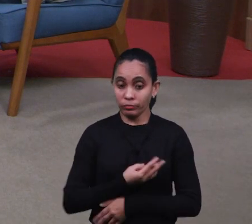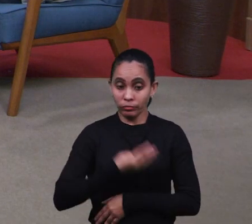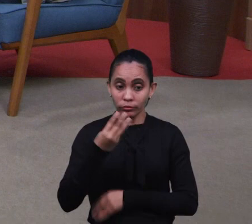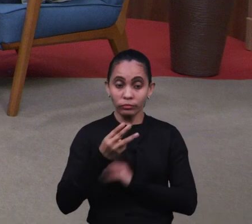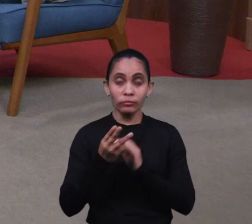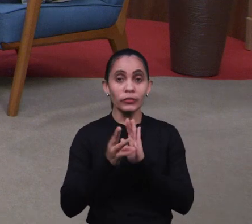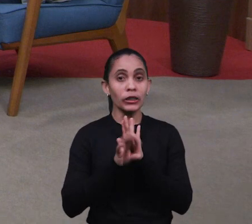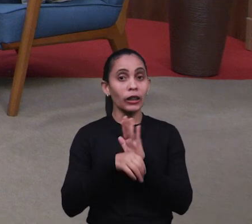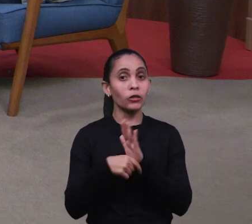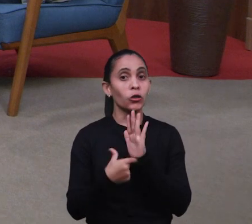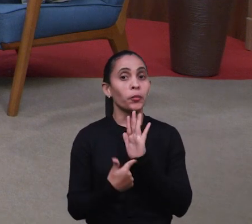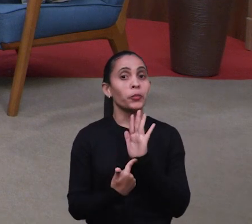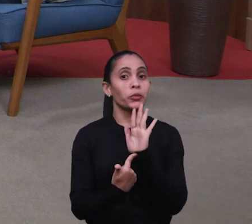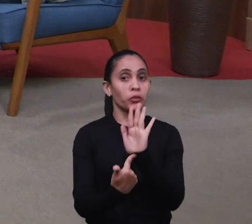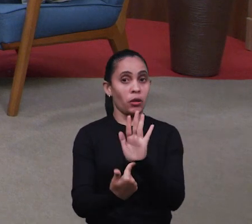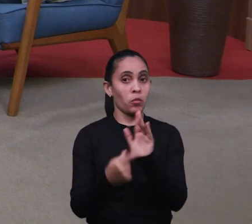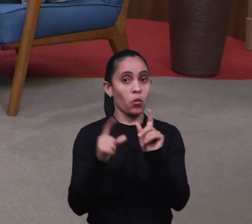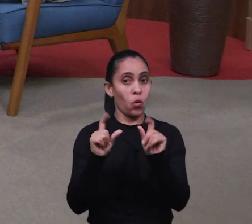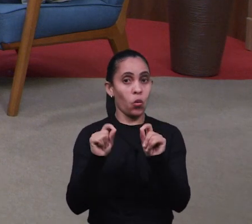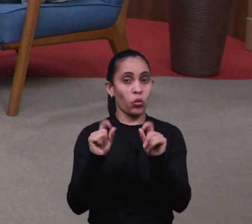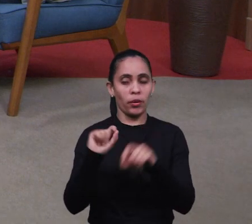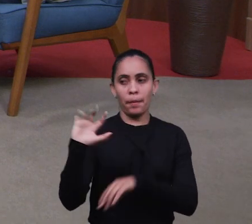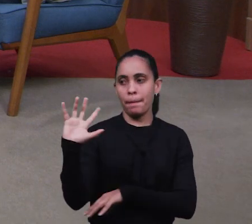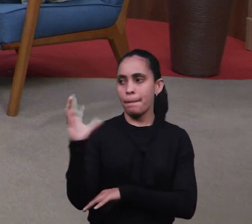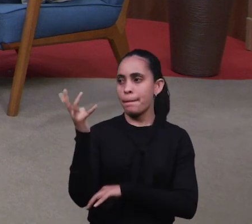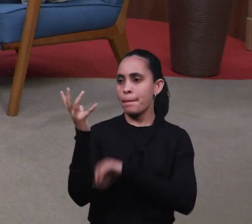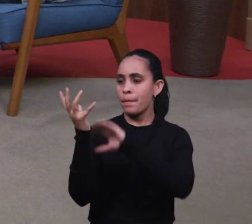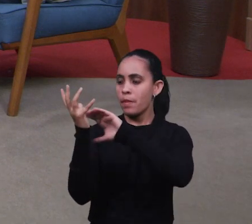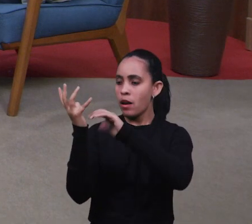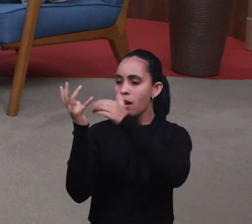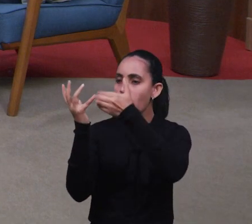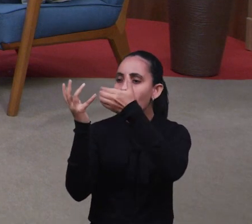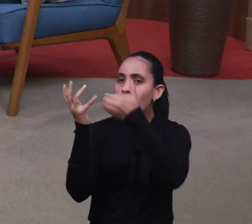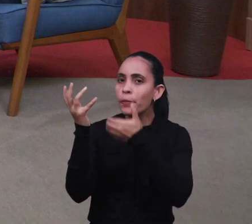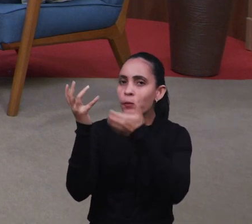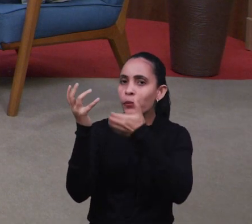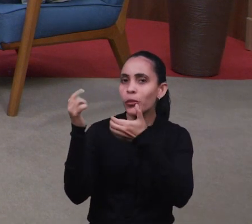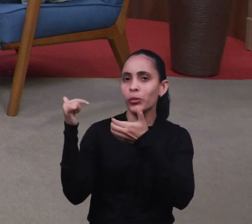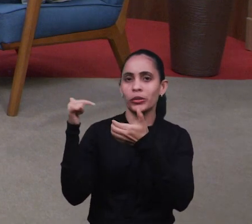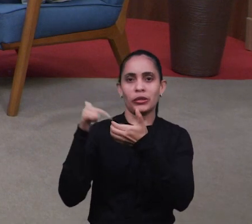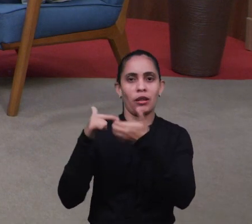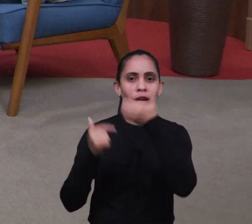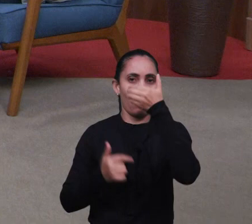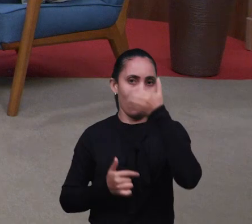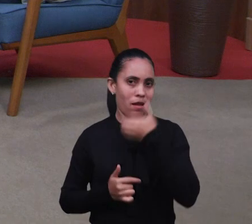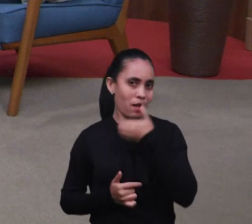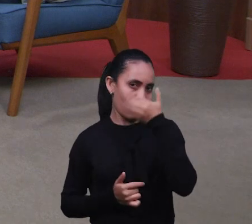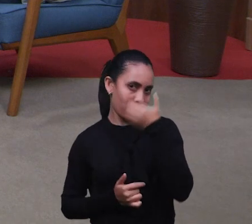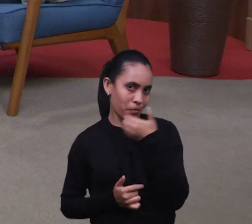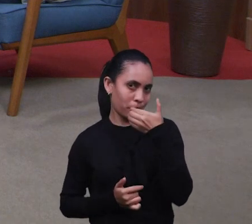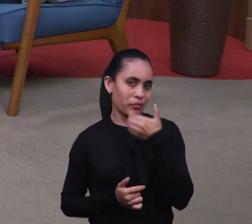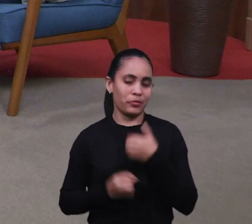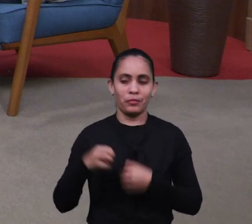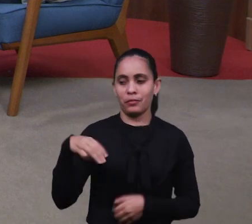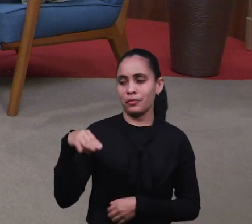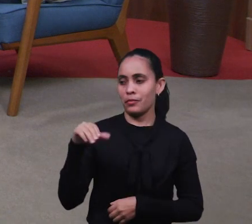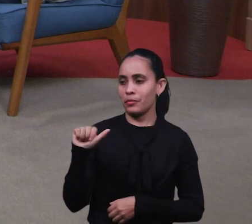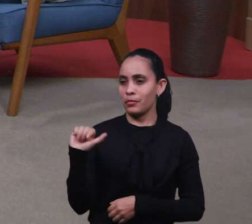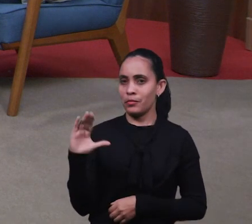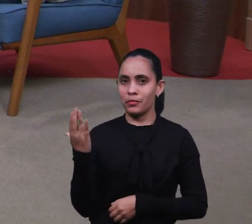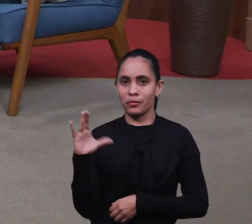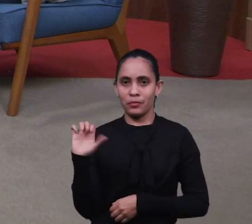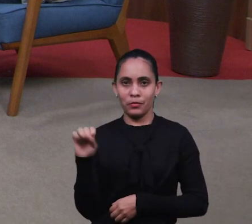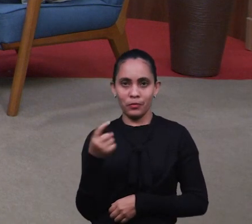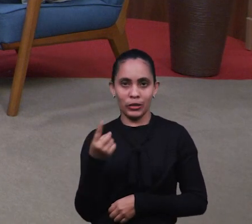elencamos é o fruto, né? Aquilo que esse fruto traz, que é a maçã, no caso, como exemplo aqui, como a figura profética,